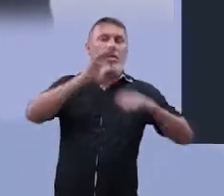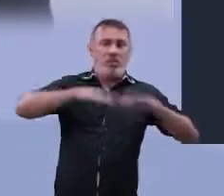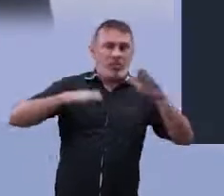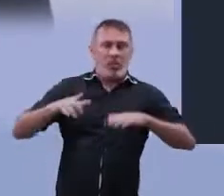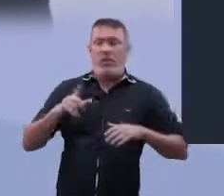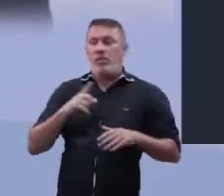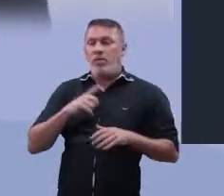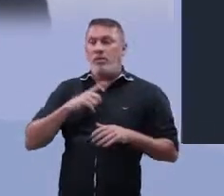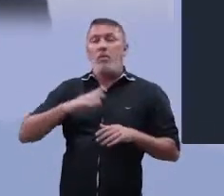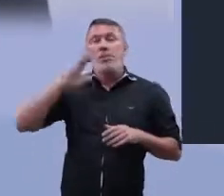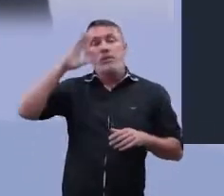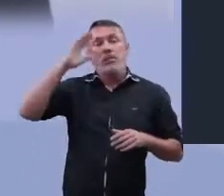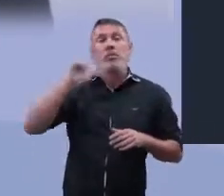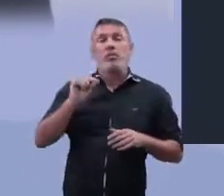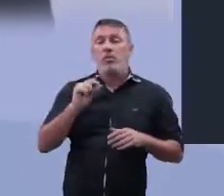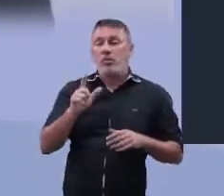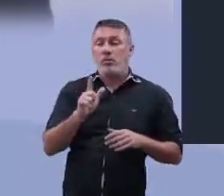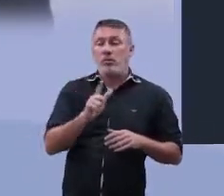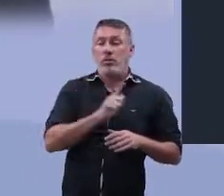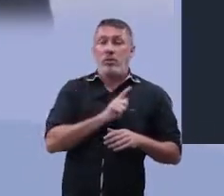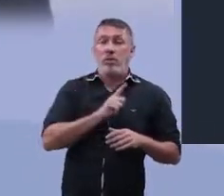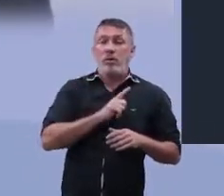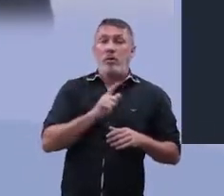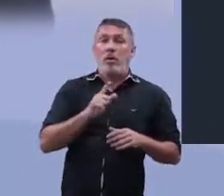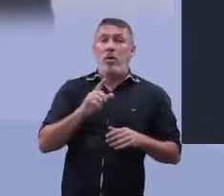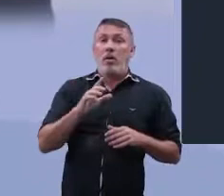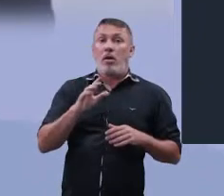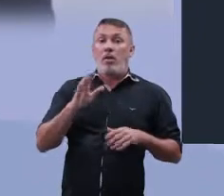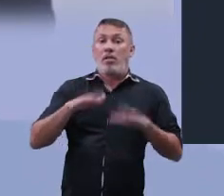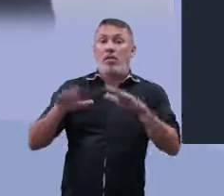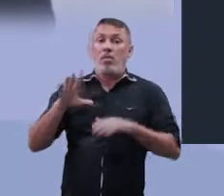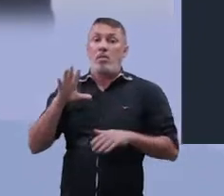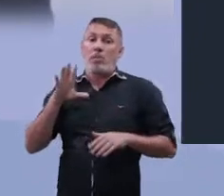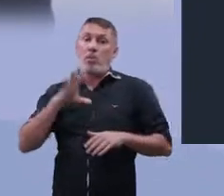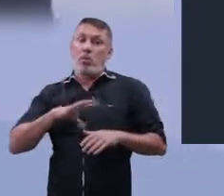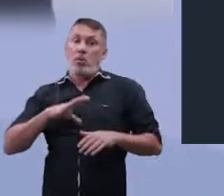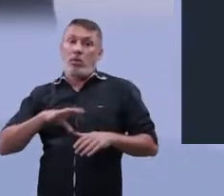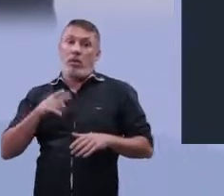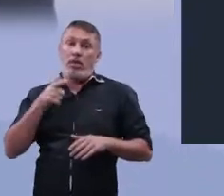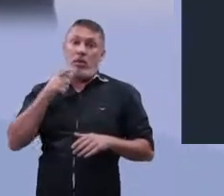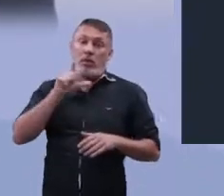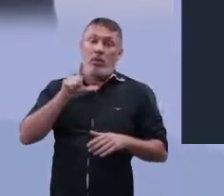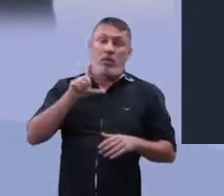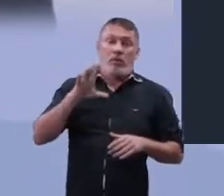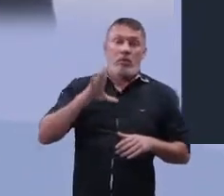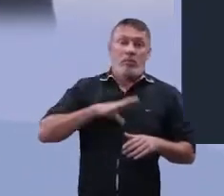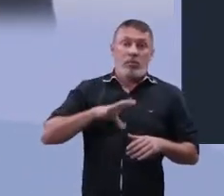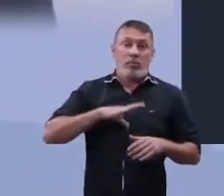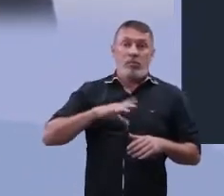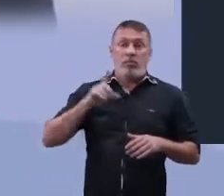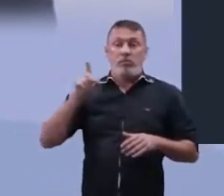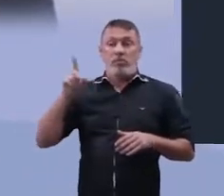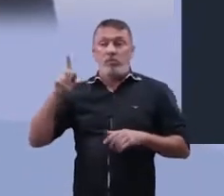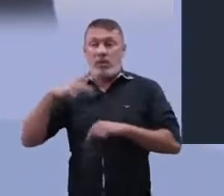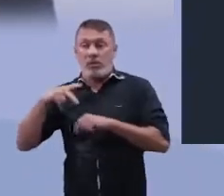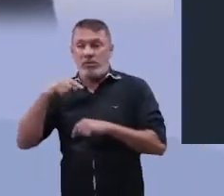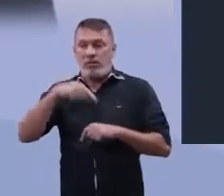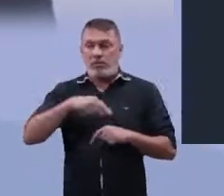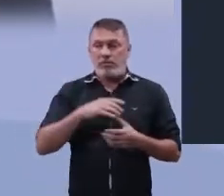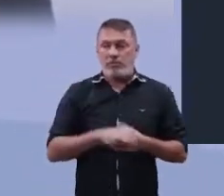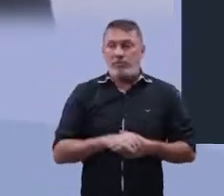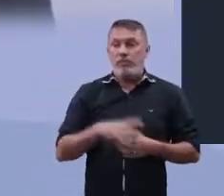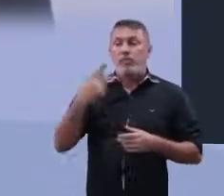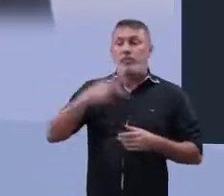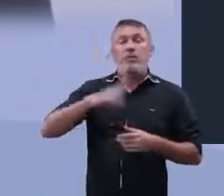região, principalmente quando se trata de Portugal, né, do português do Brasil em relação ao português de